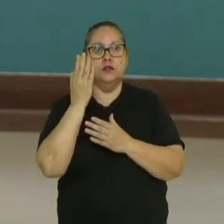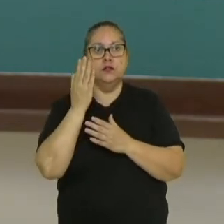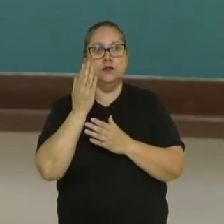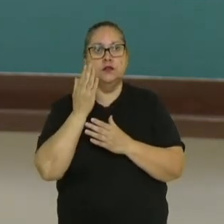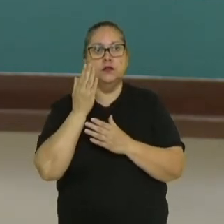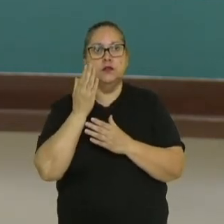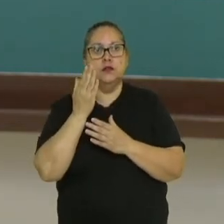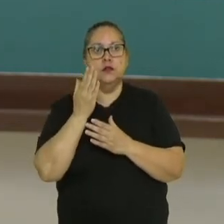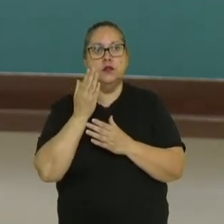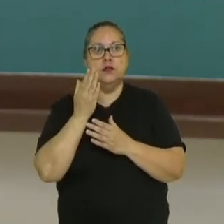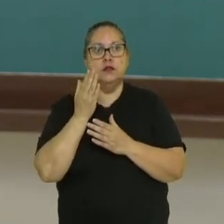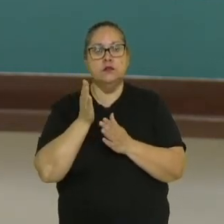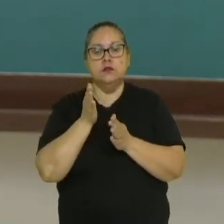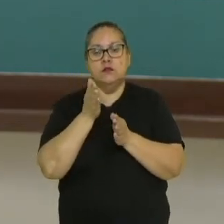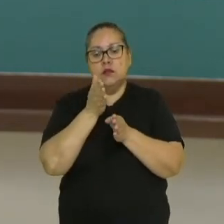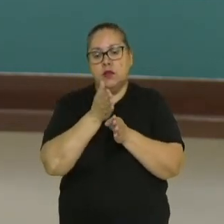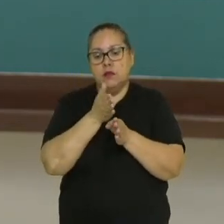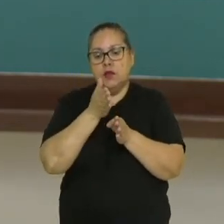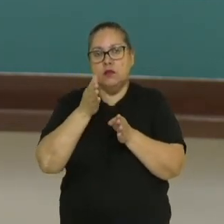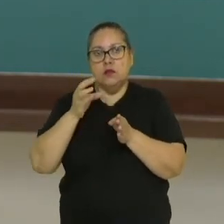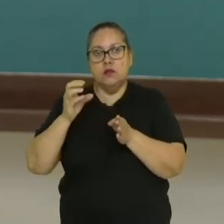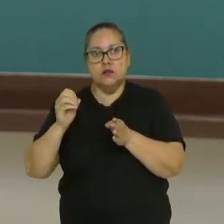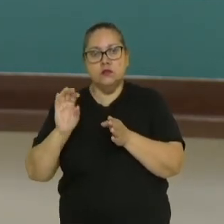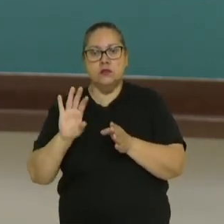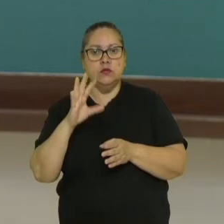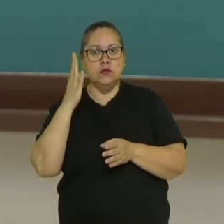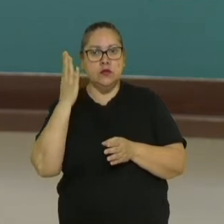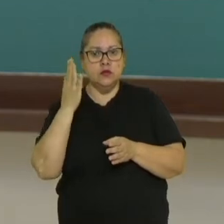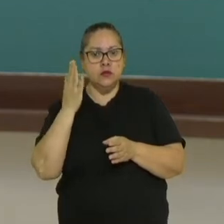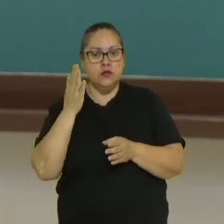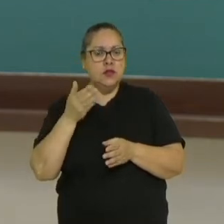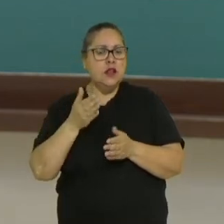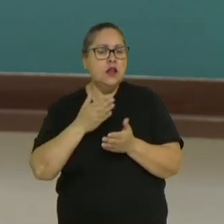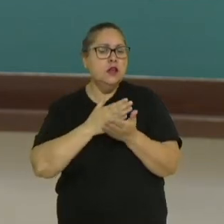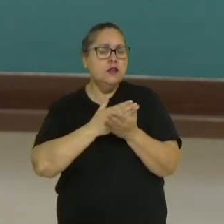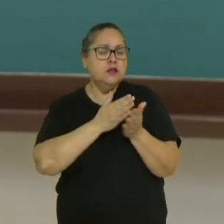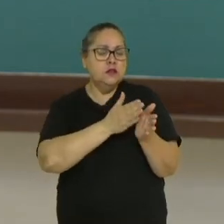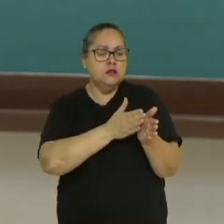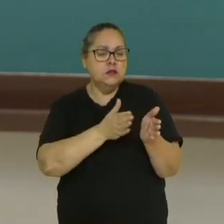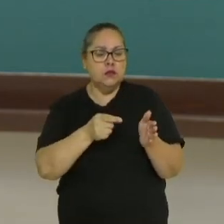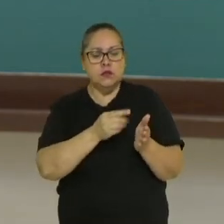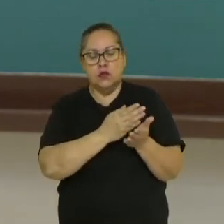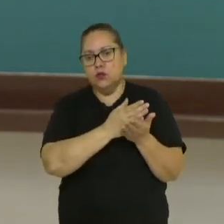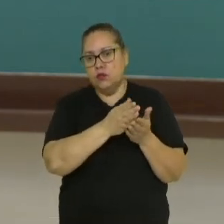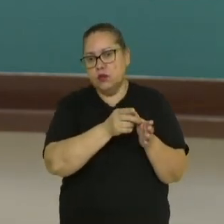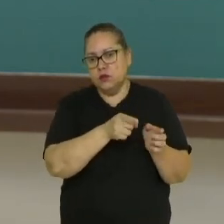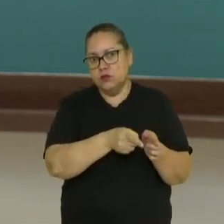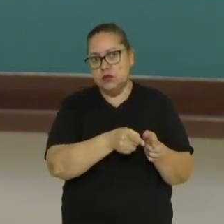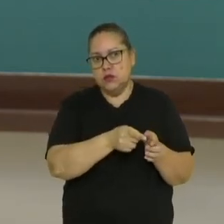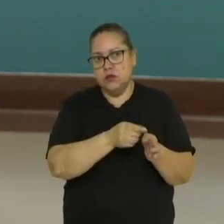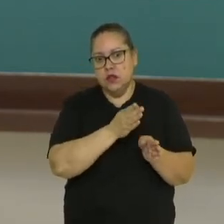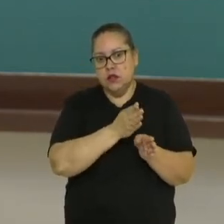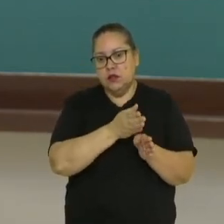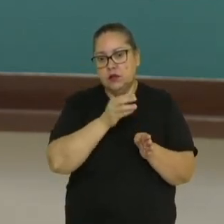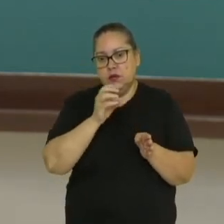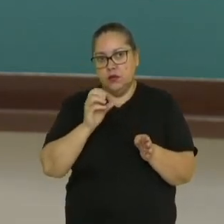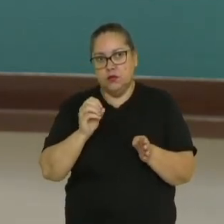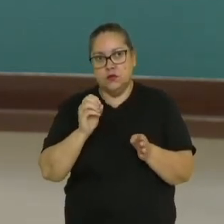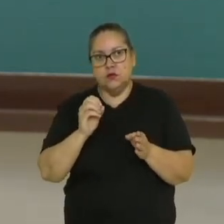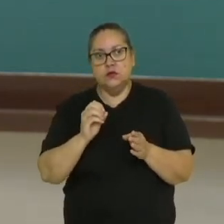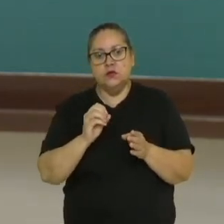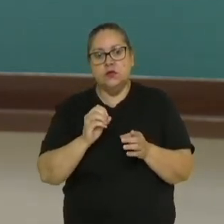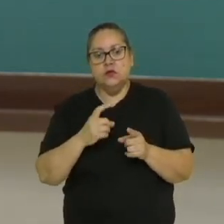na meiose. O que acontece? Lá na fase inicial da meiose,